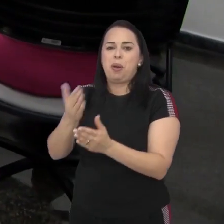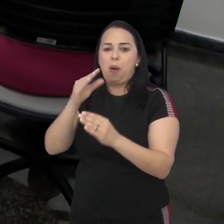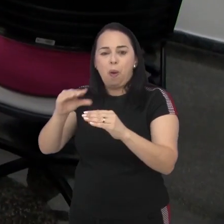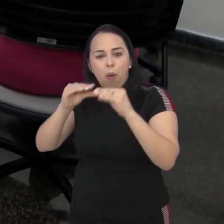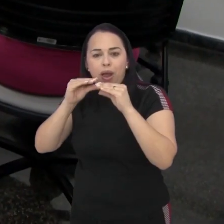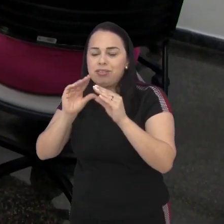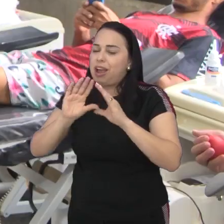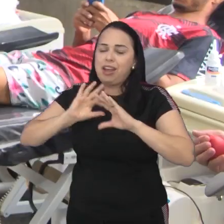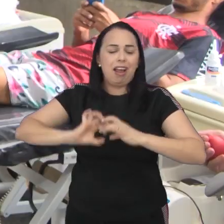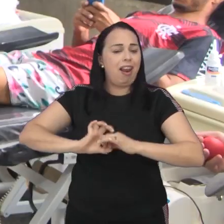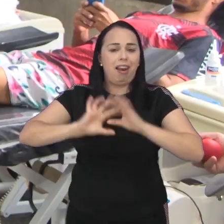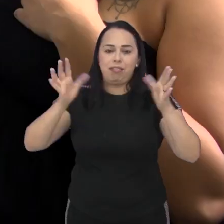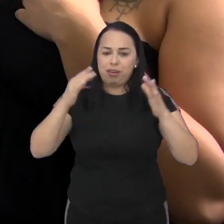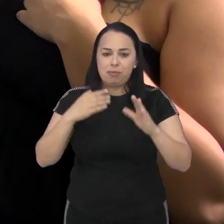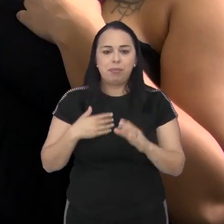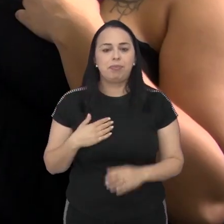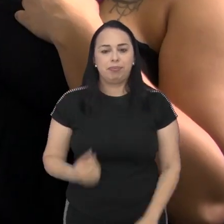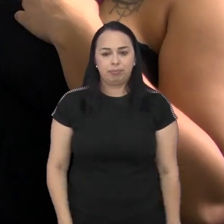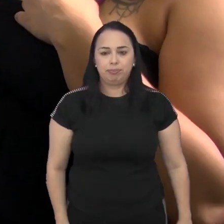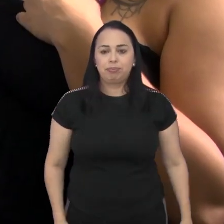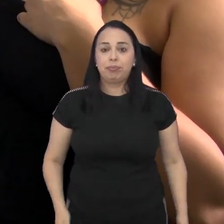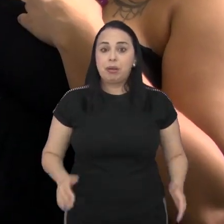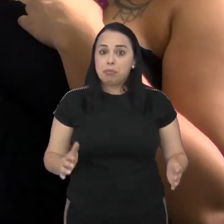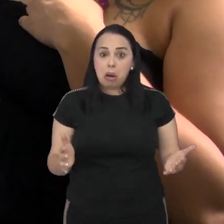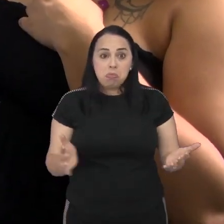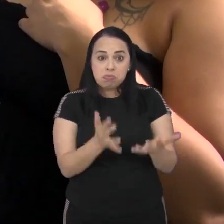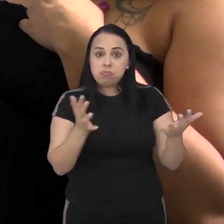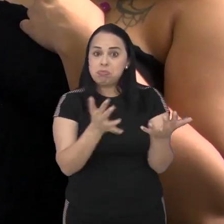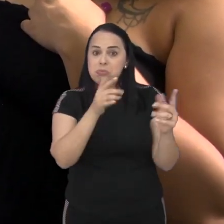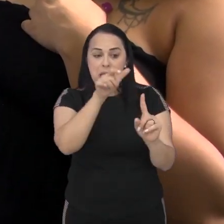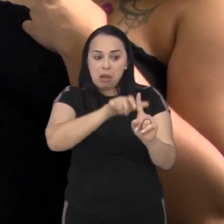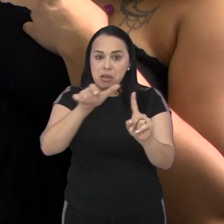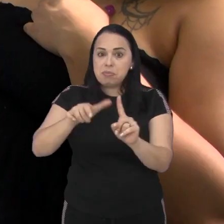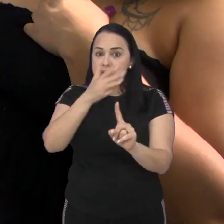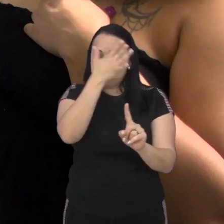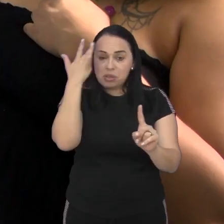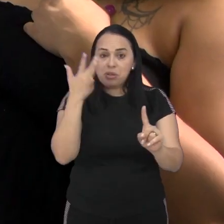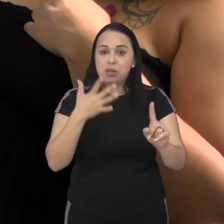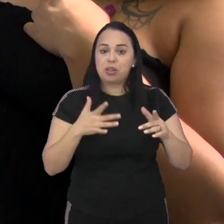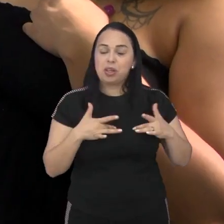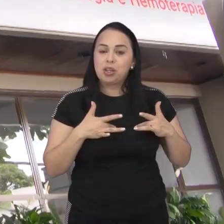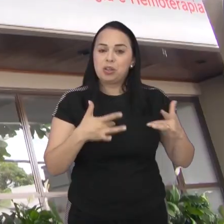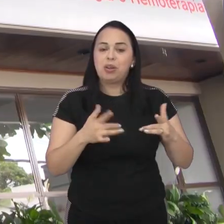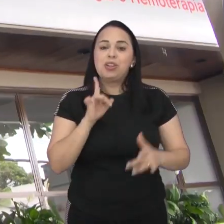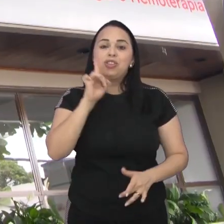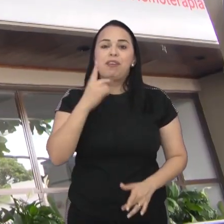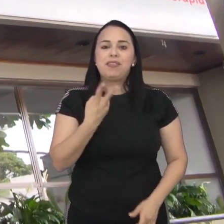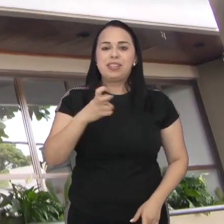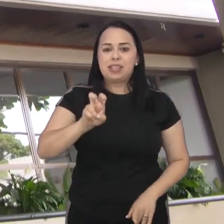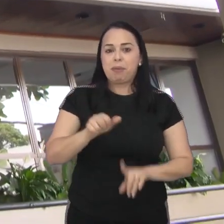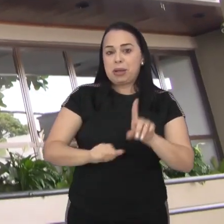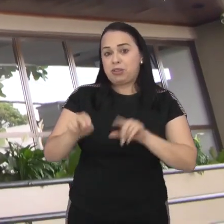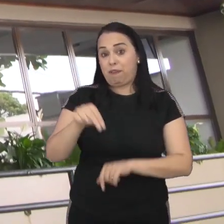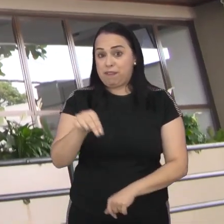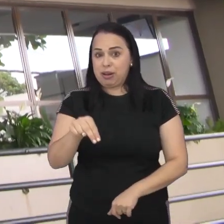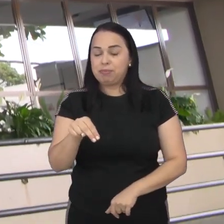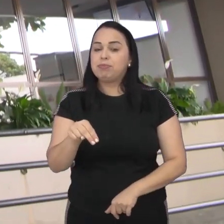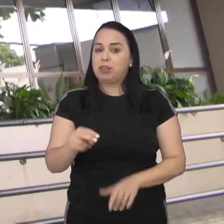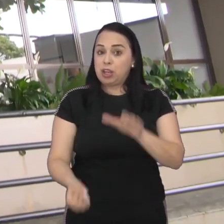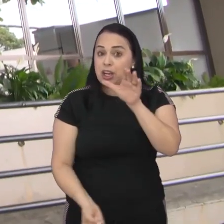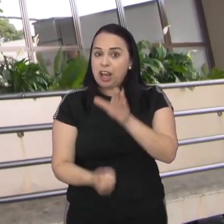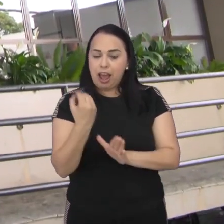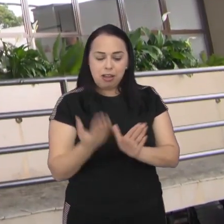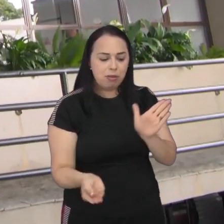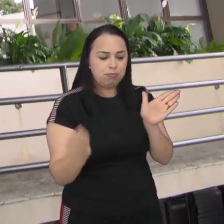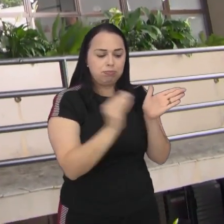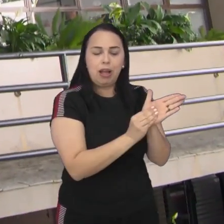lanche conosco e aí ele já está liberado. E para enaltecer quem pratica esse gesto de amor ao próximo, o dia 25 de novembro